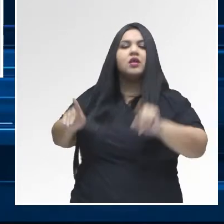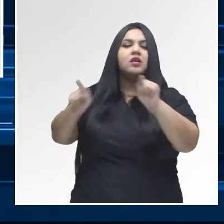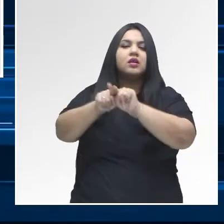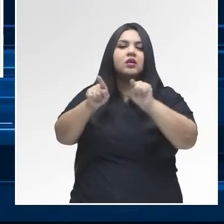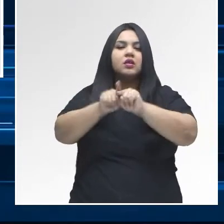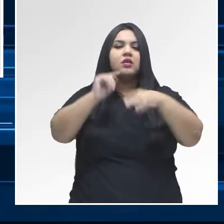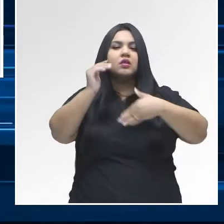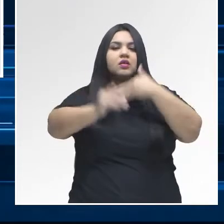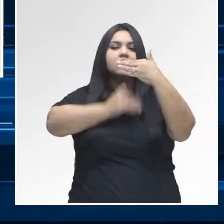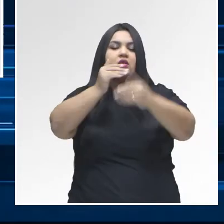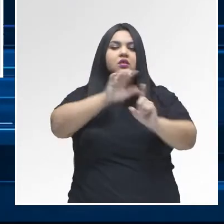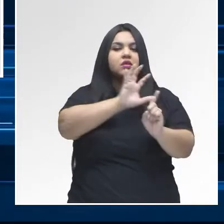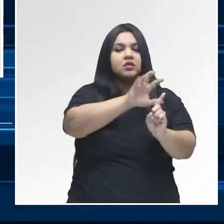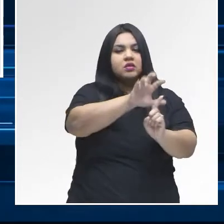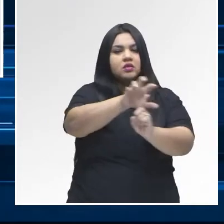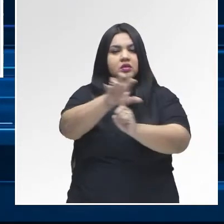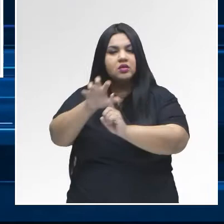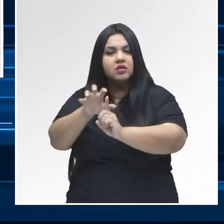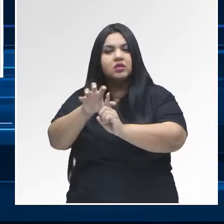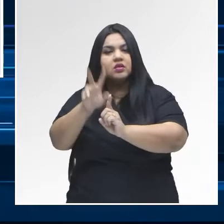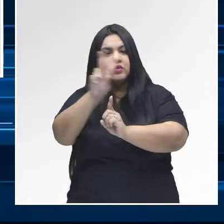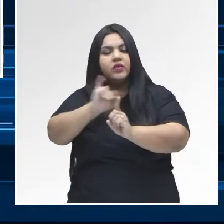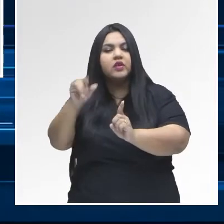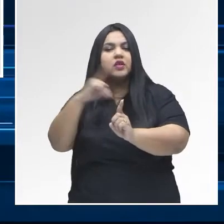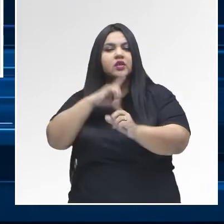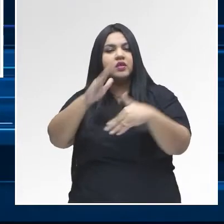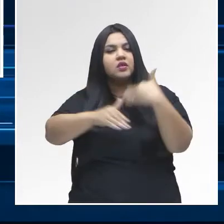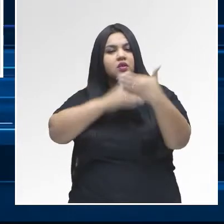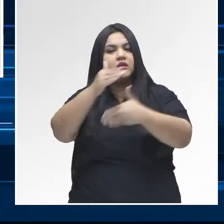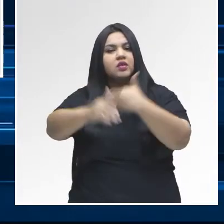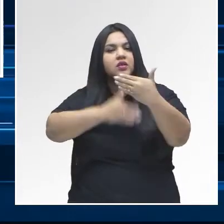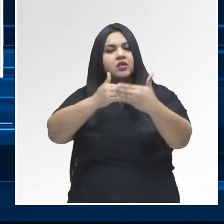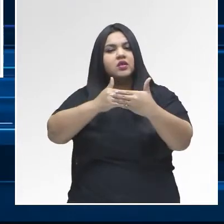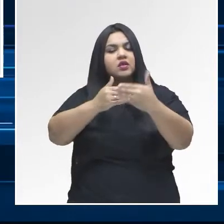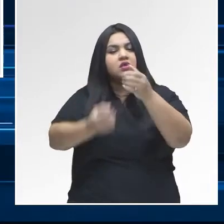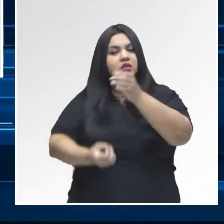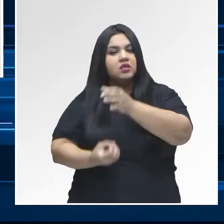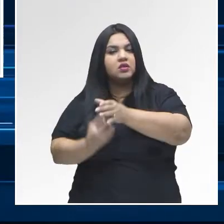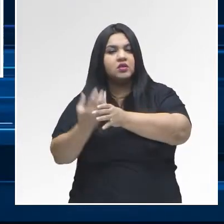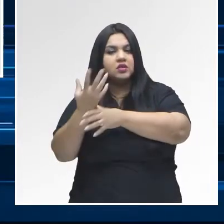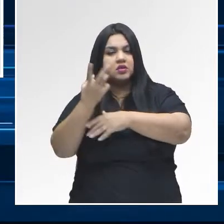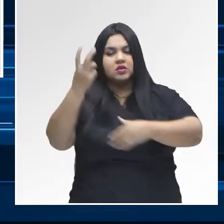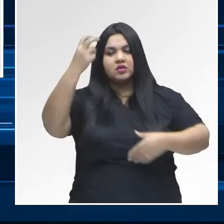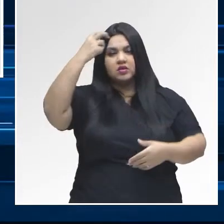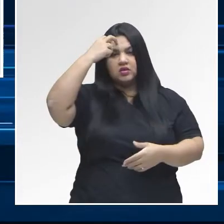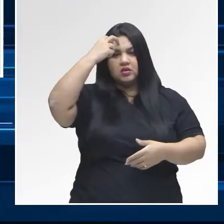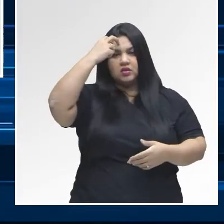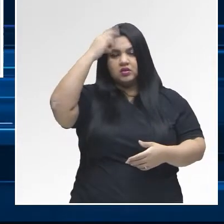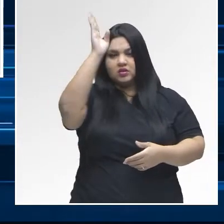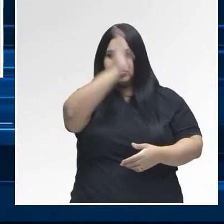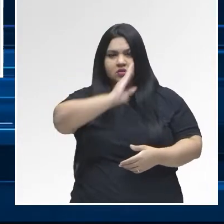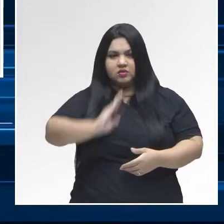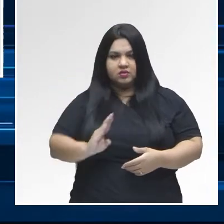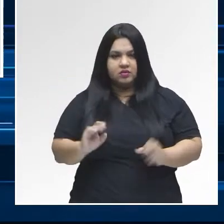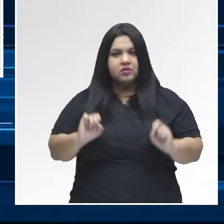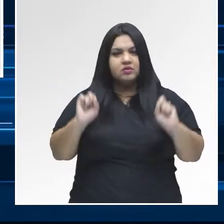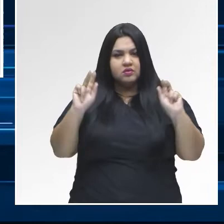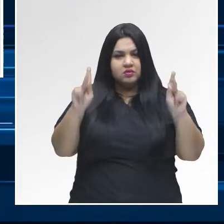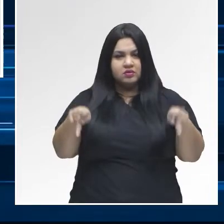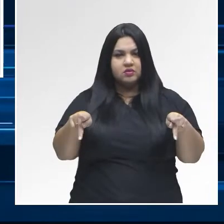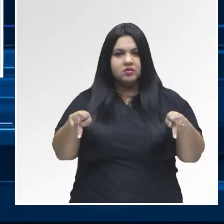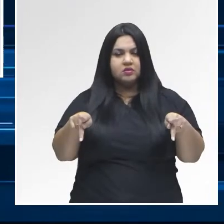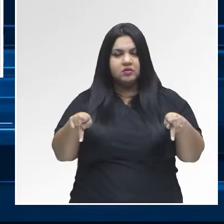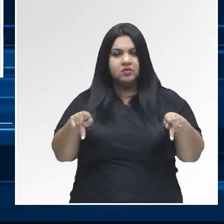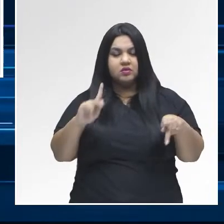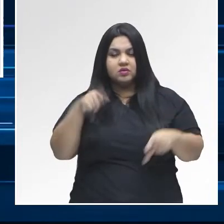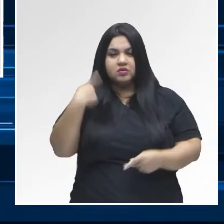de influência que eles vão ter no processo de formação cultural dos brasileiros, tá? No caso do